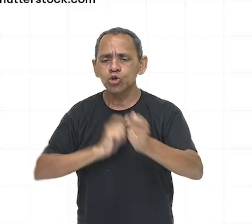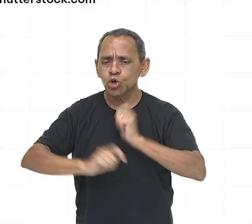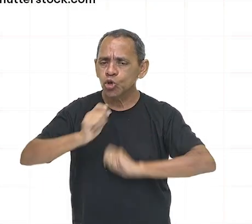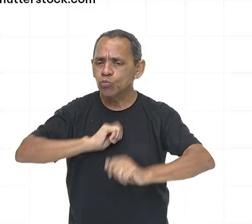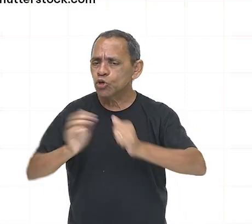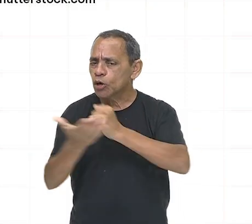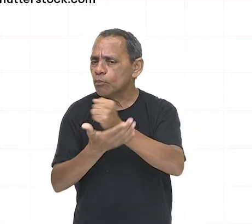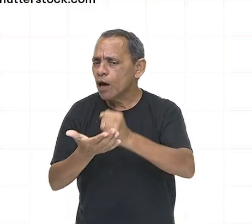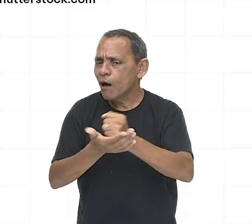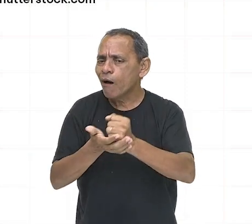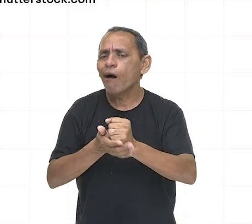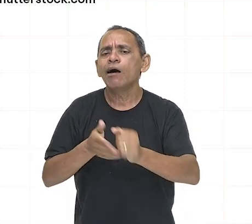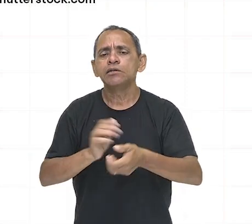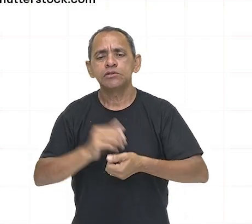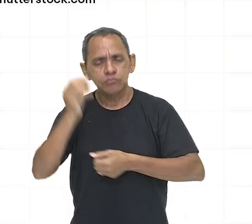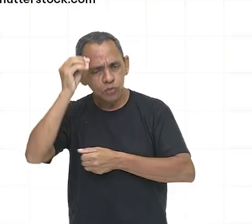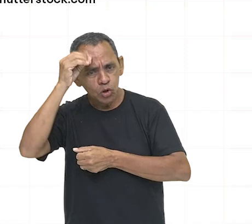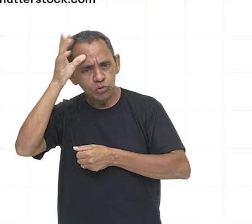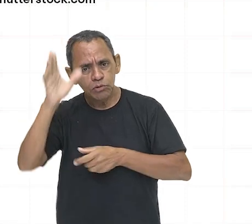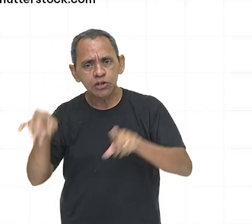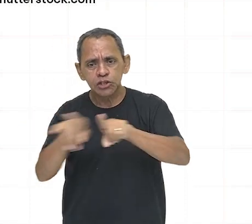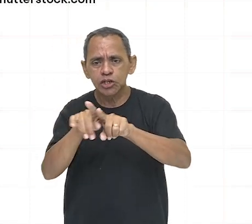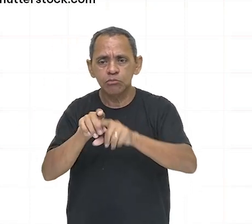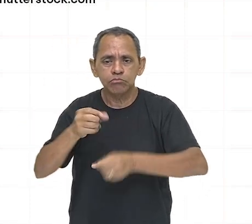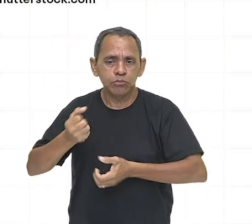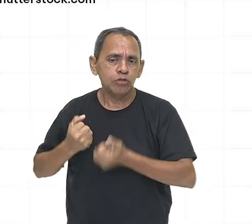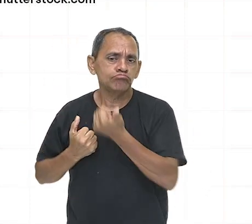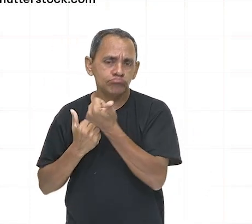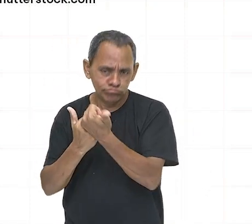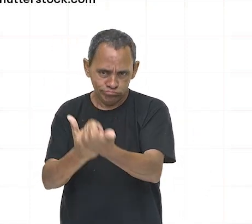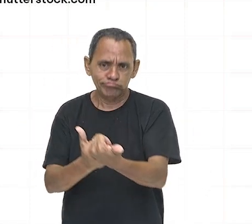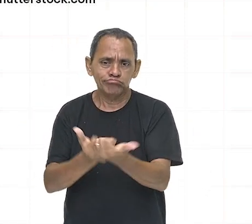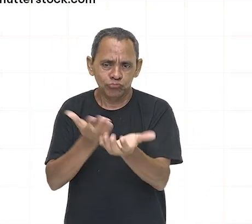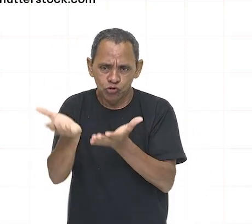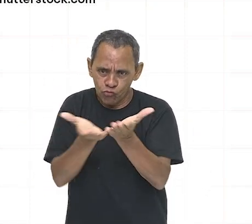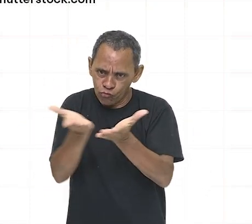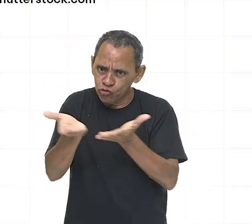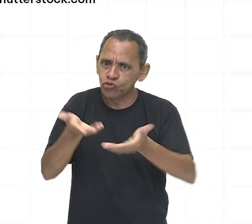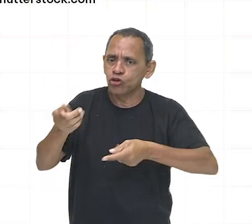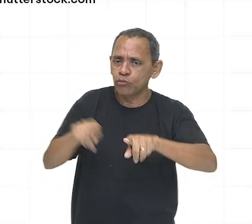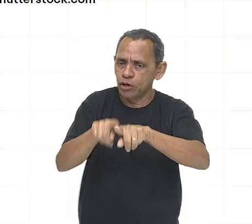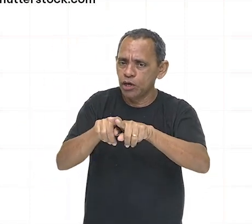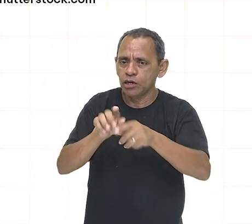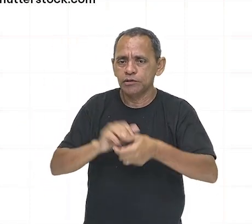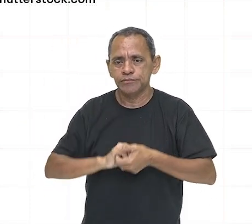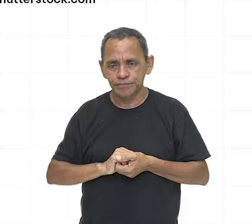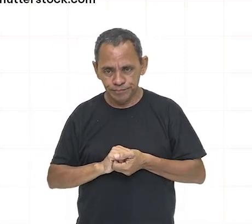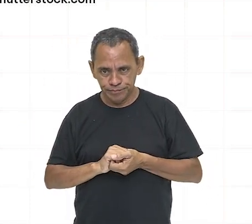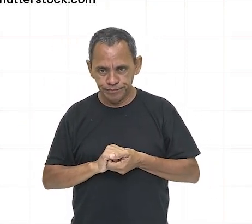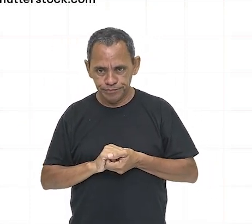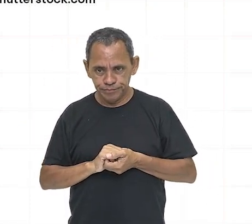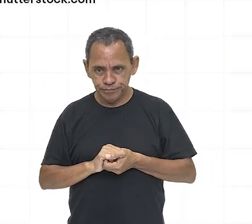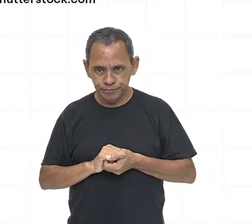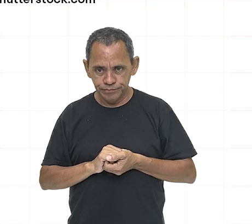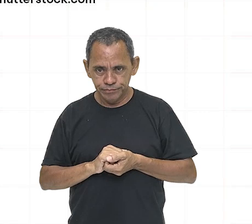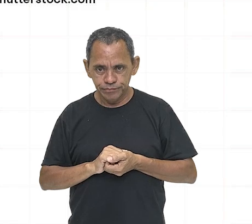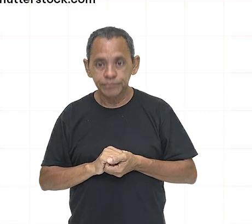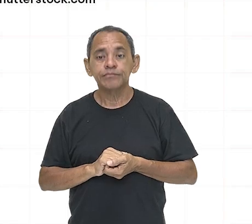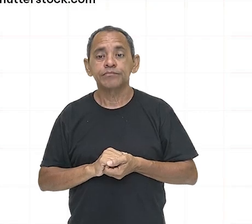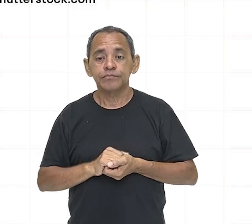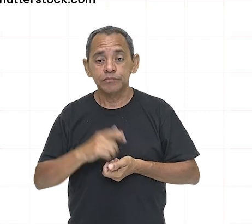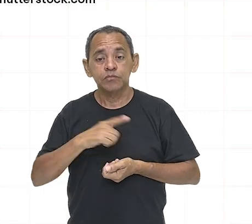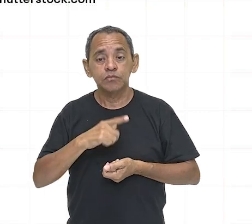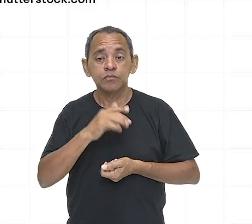conhecimento e prestação de serviços. Então, já que é sobre conhecimento e prestação de serviços, a gente tem aí como